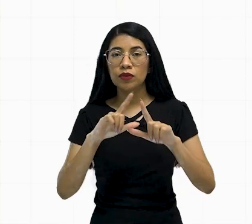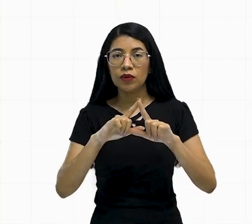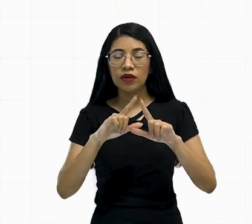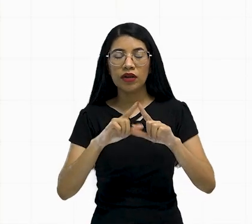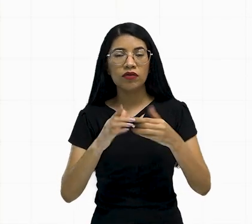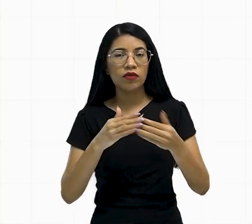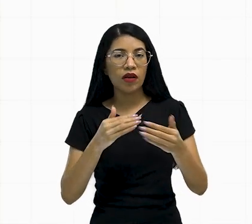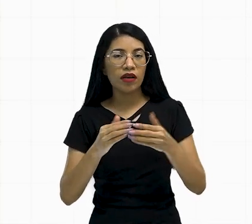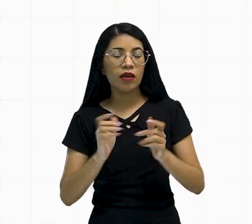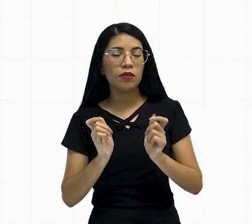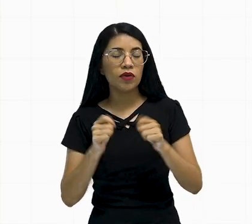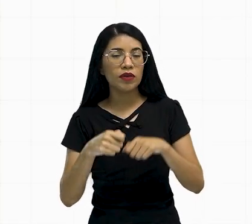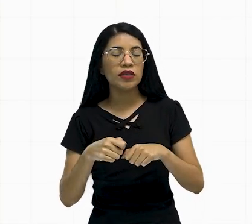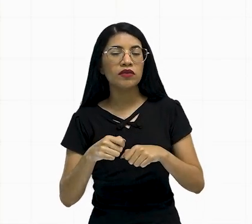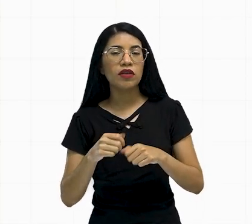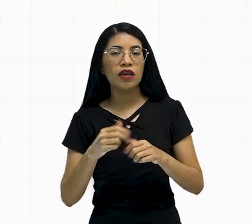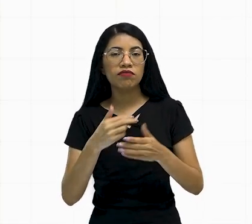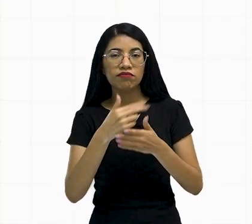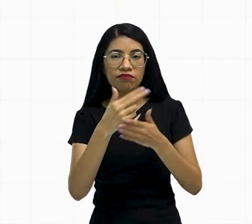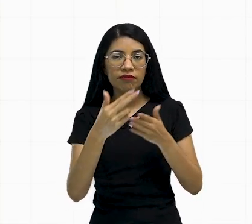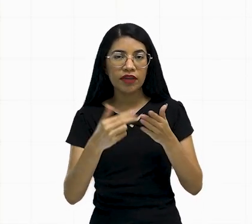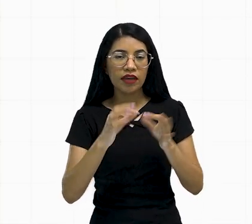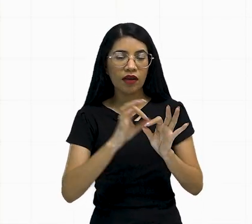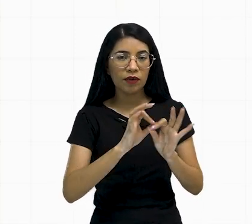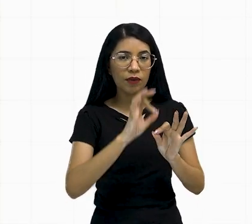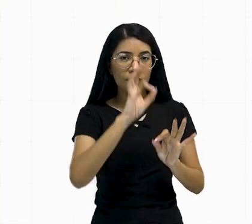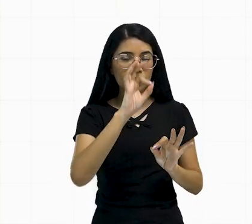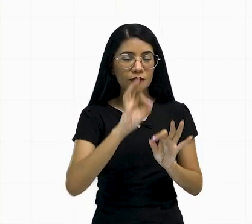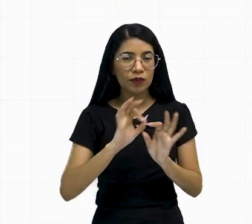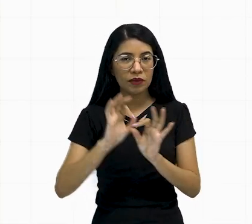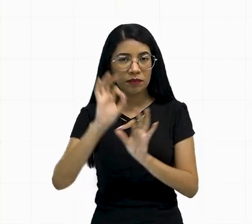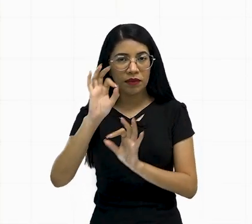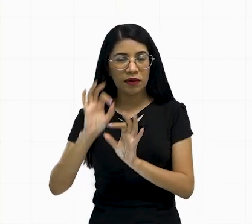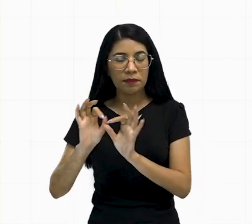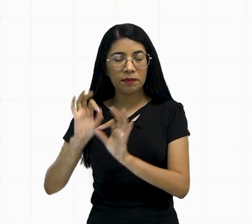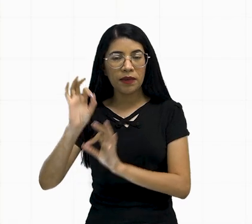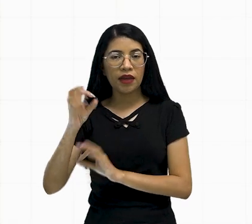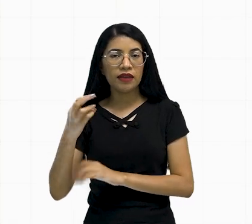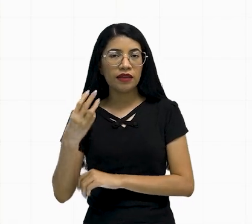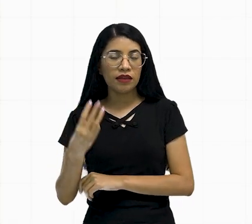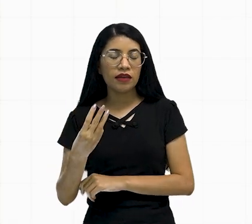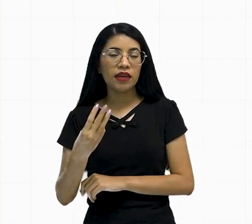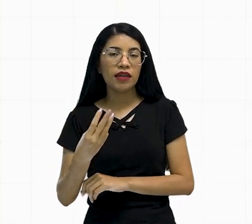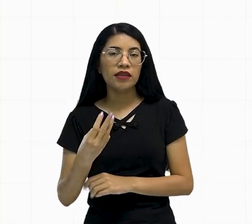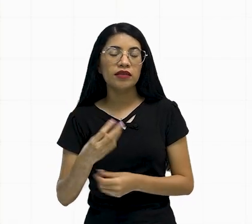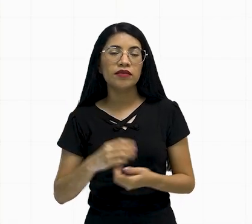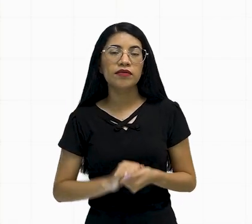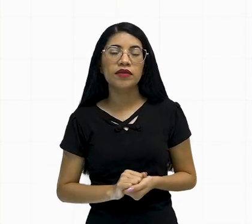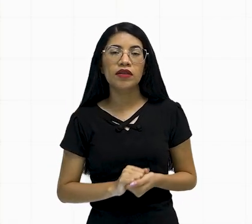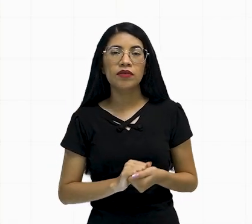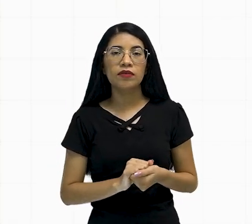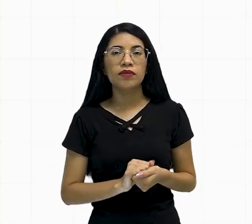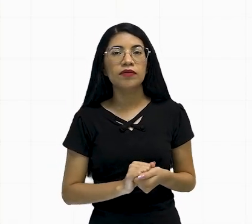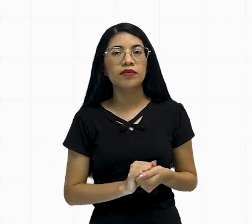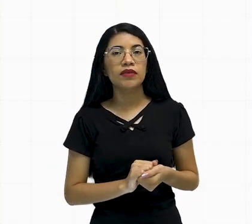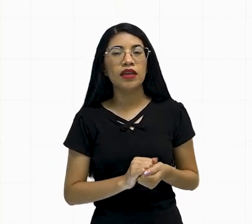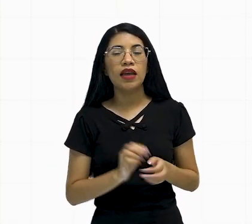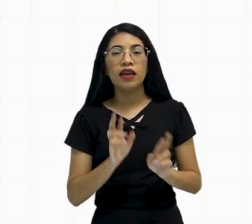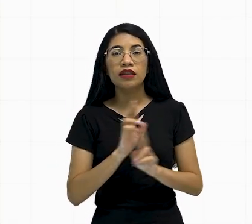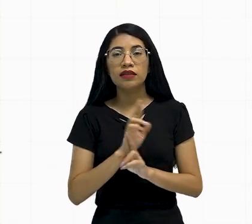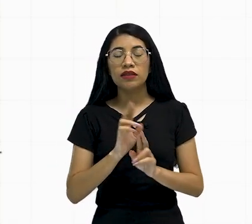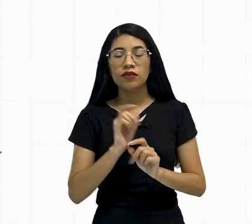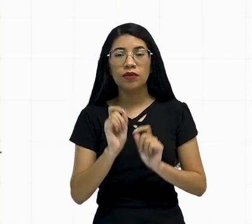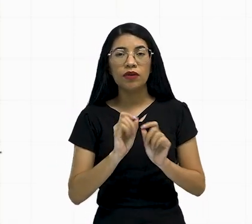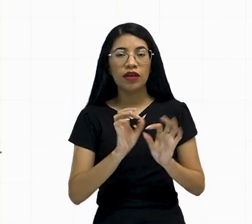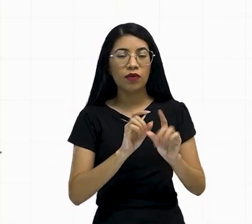possível desenhar 3 alturas relativas, ou seja, uma altura relativa a cada um dos lados desse